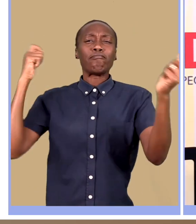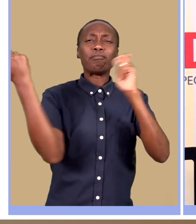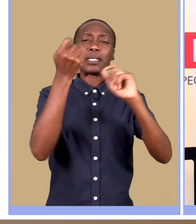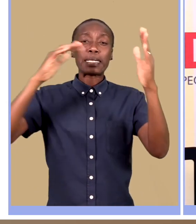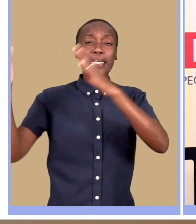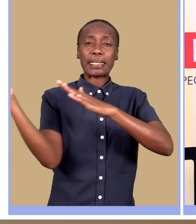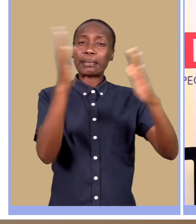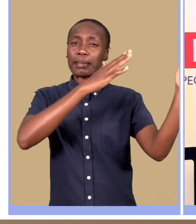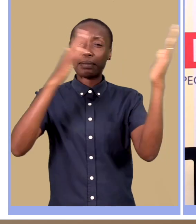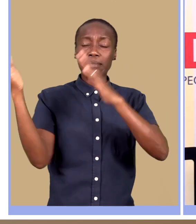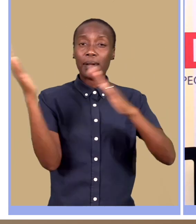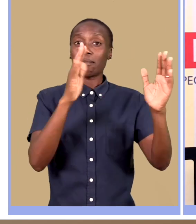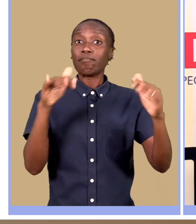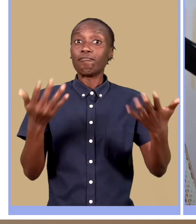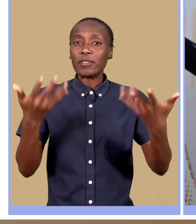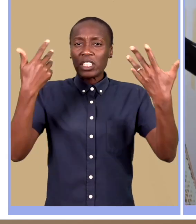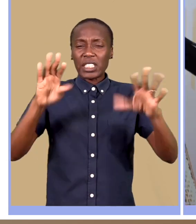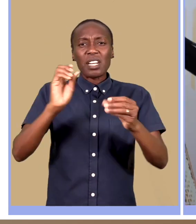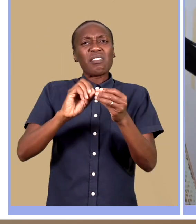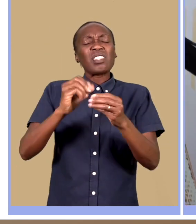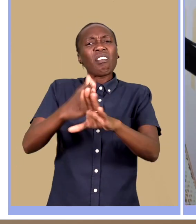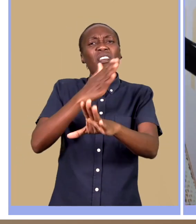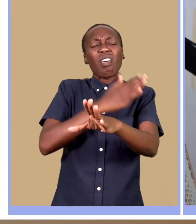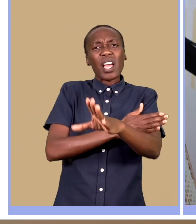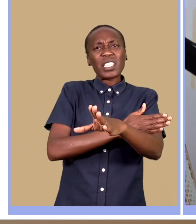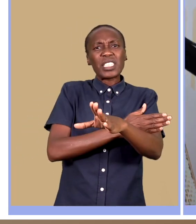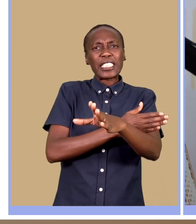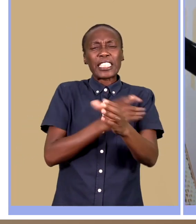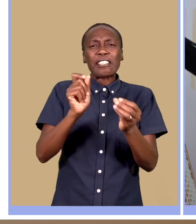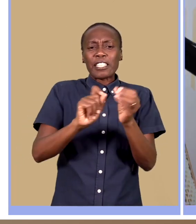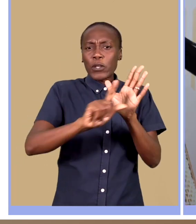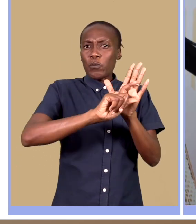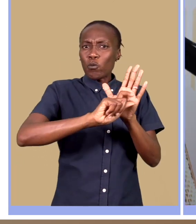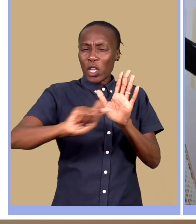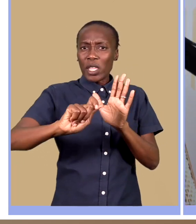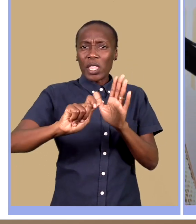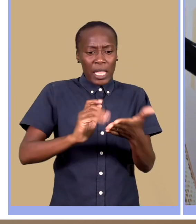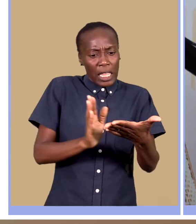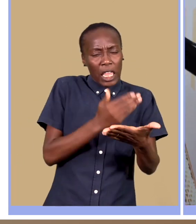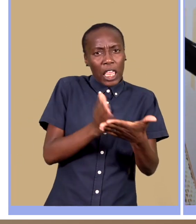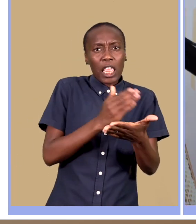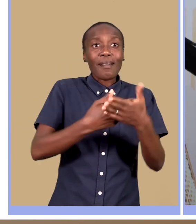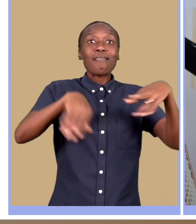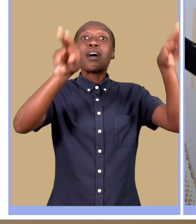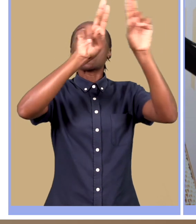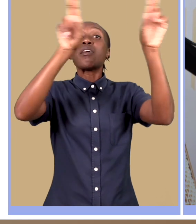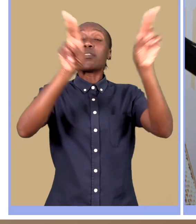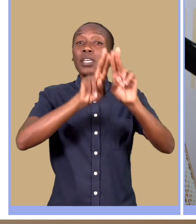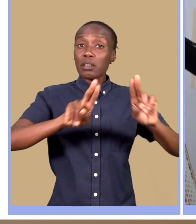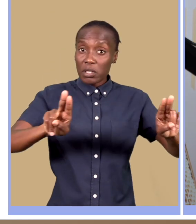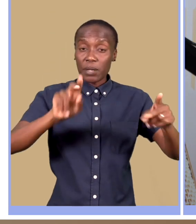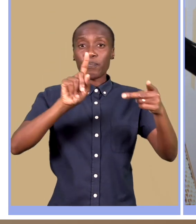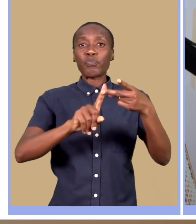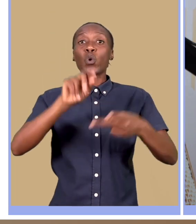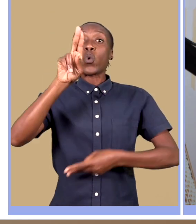climáticas foram feitas em revistas estrangeiras. Temos uma revista